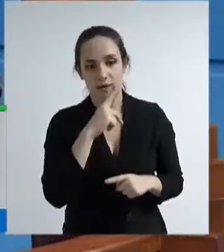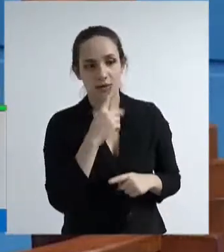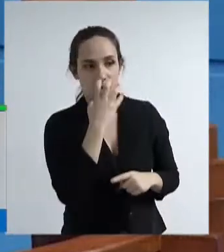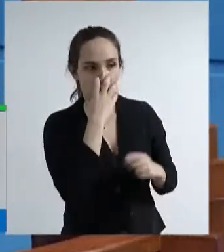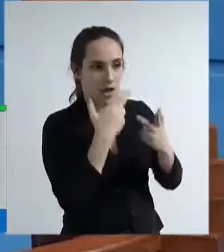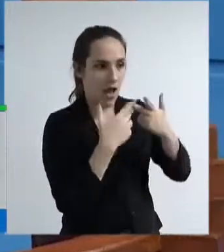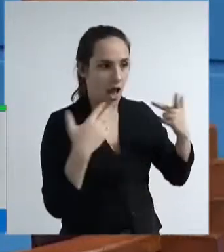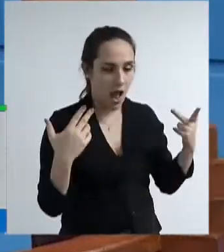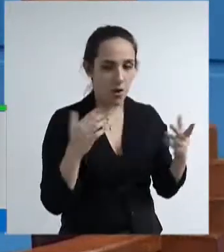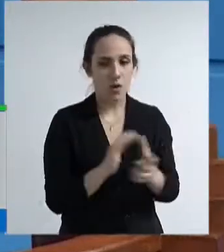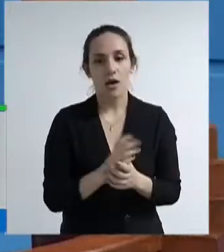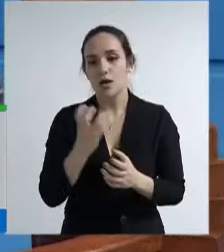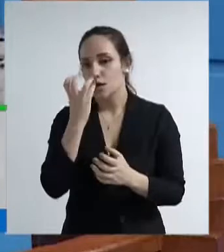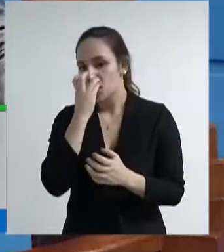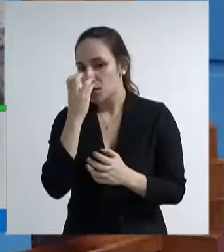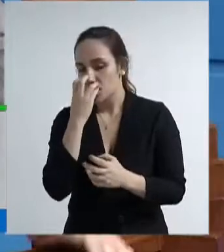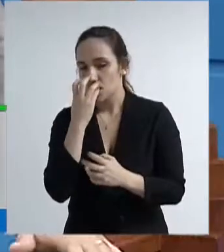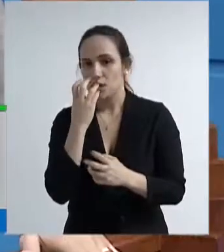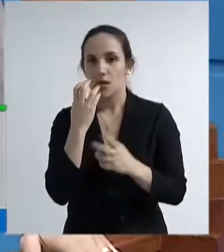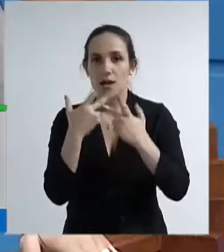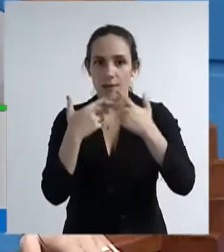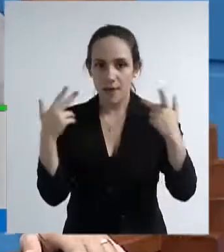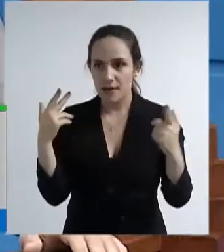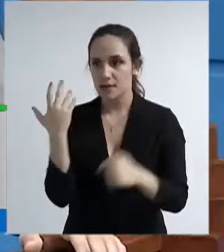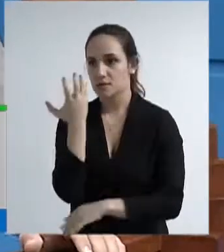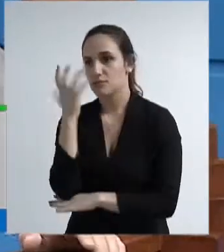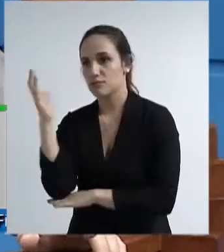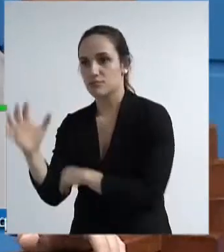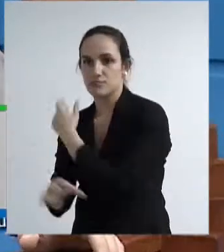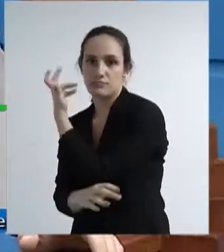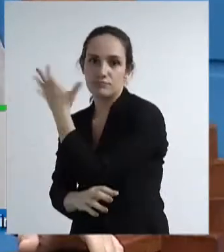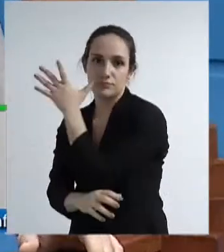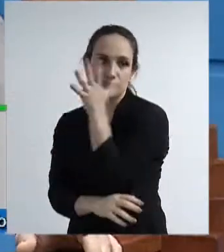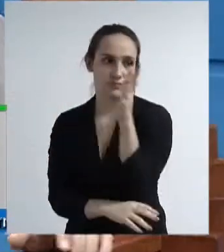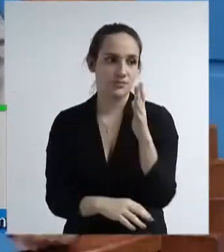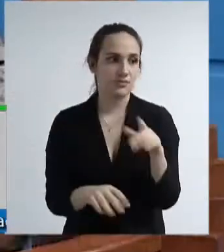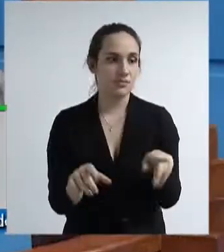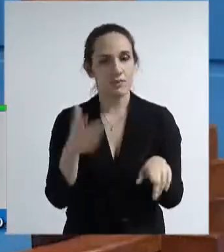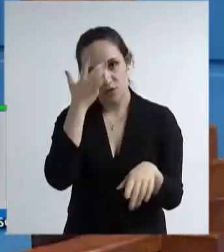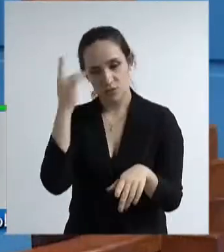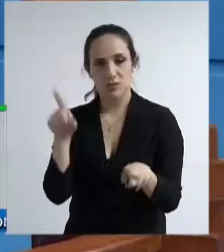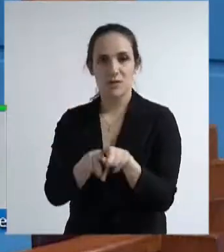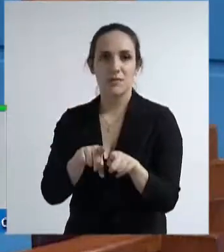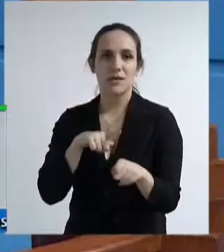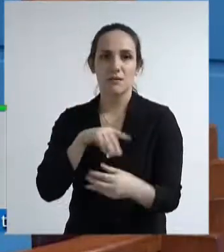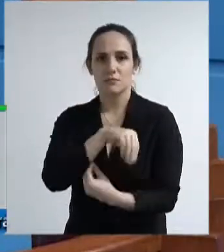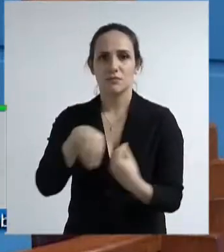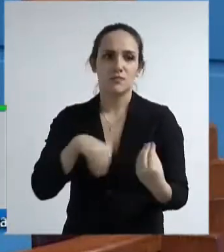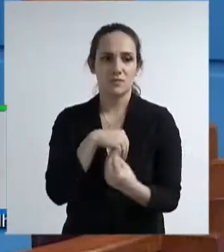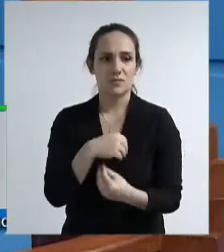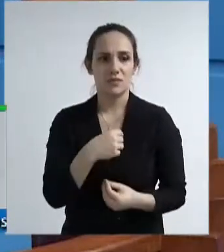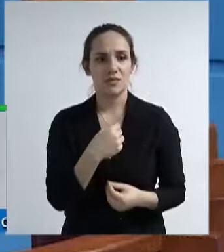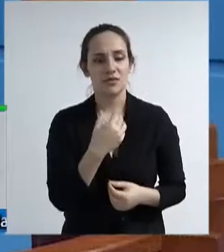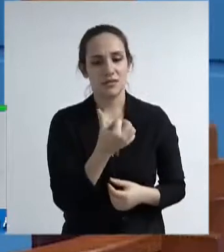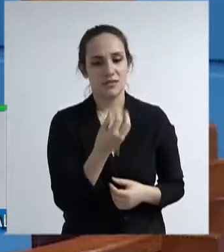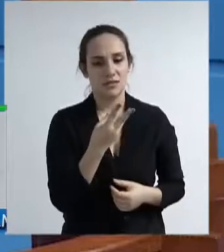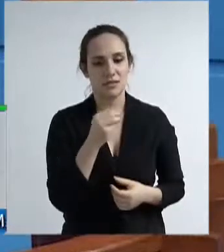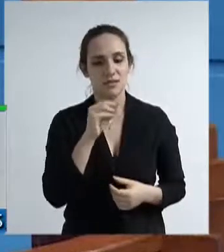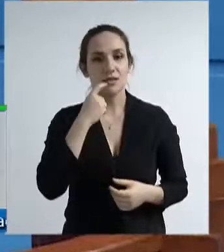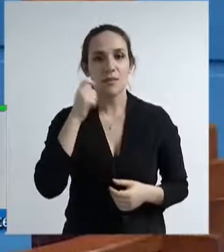água, fauna, flora e gente. São mais de 230 espécies de peixes, 650 de